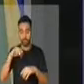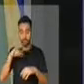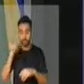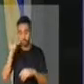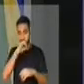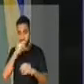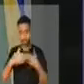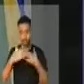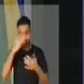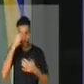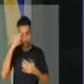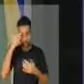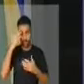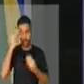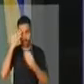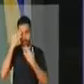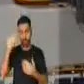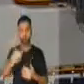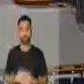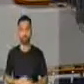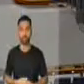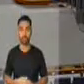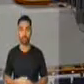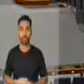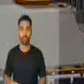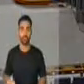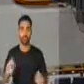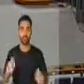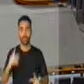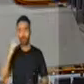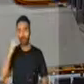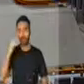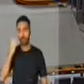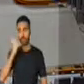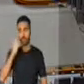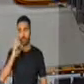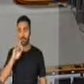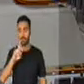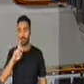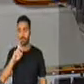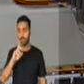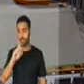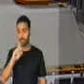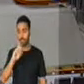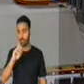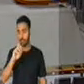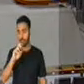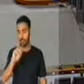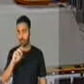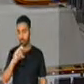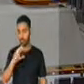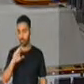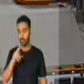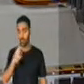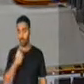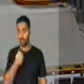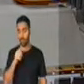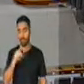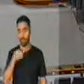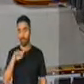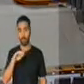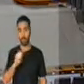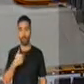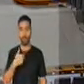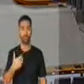qualquer ser humano. Muito obrigado, presidente. Agradeço as palavras do deputado Pedro Cunha Lima. Nesse momento, eu chamo